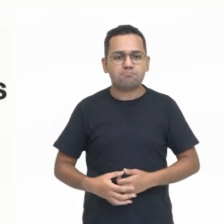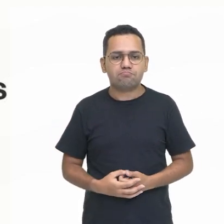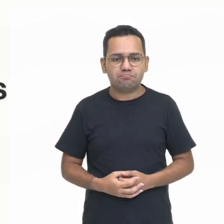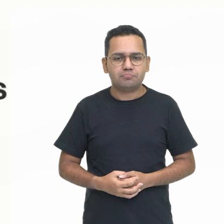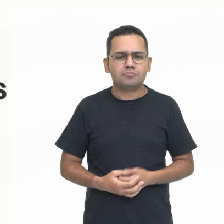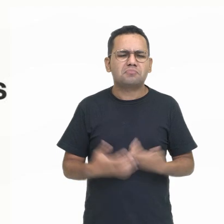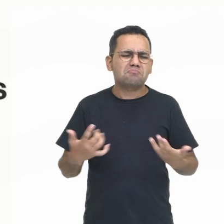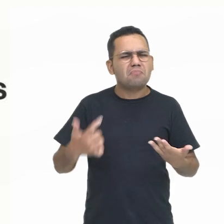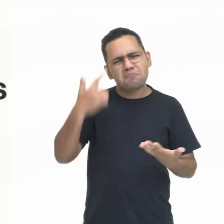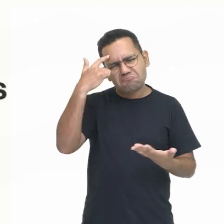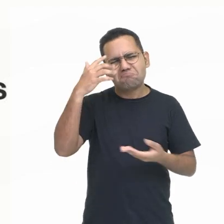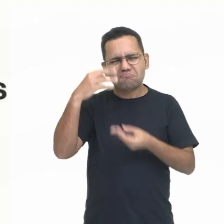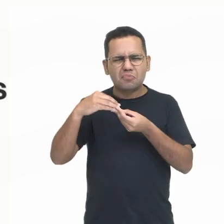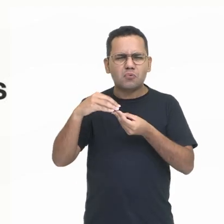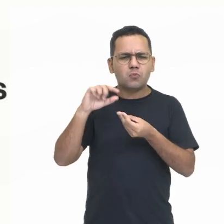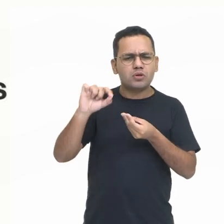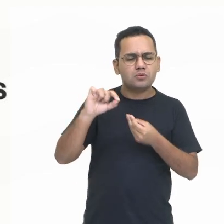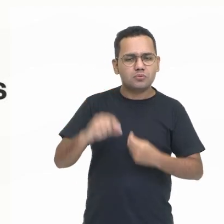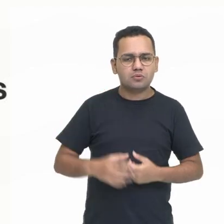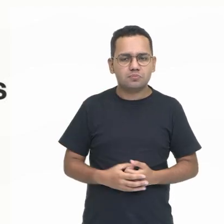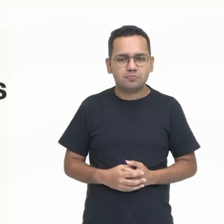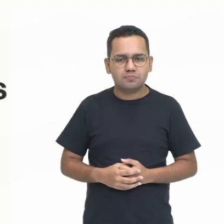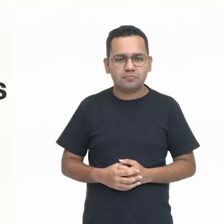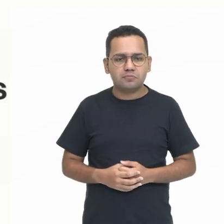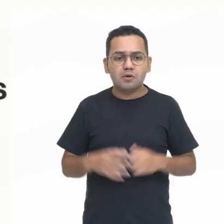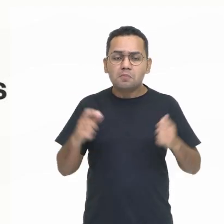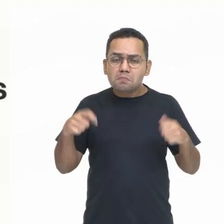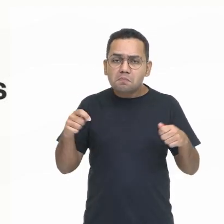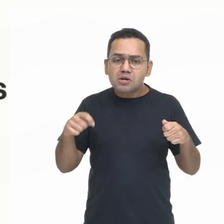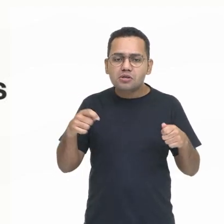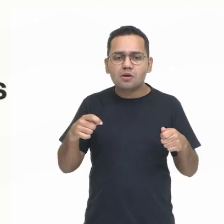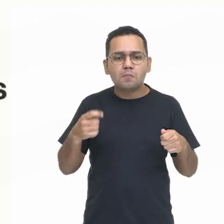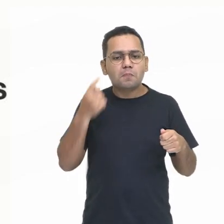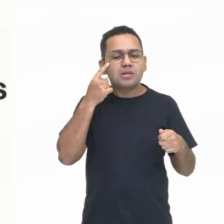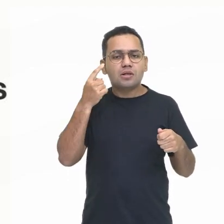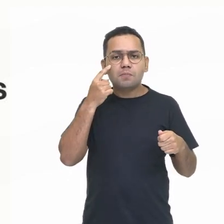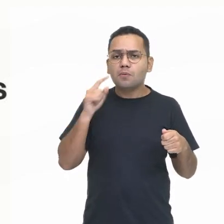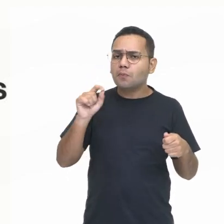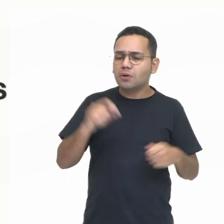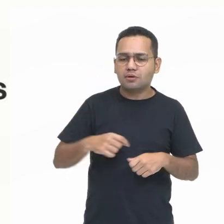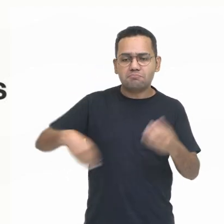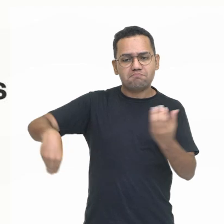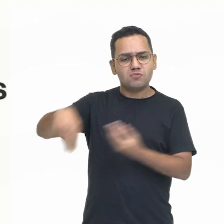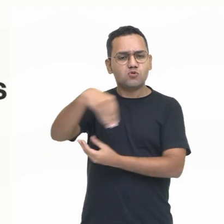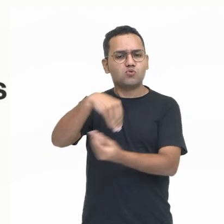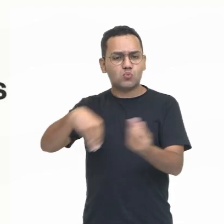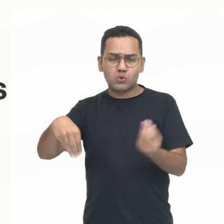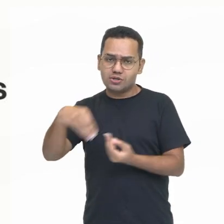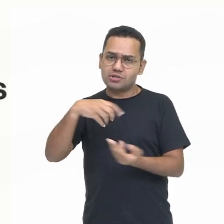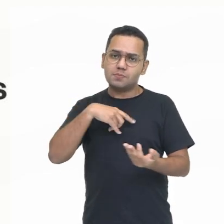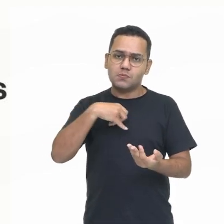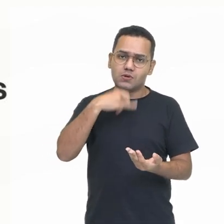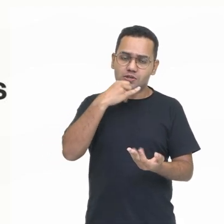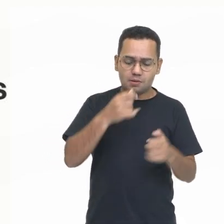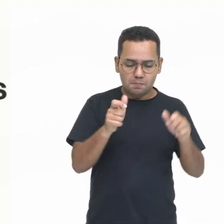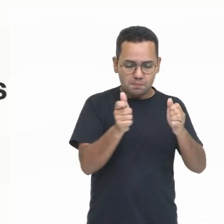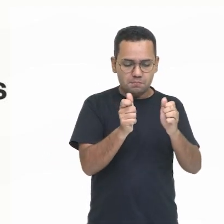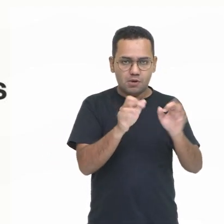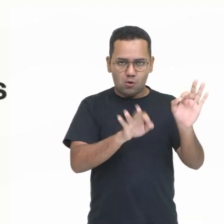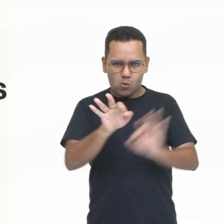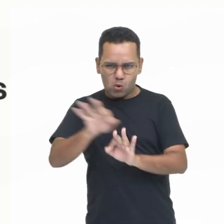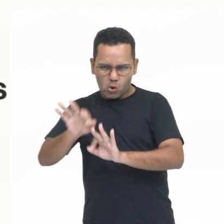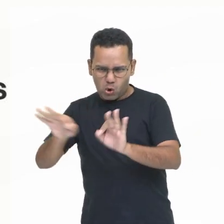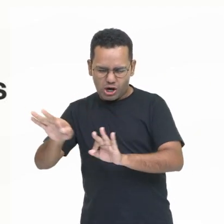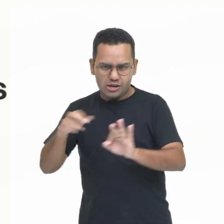Intuitivamente, nos problemas de contagem, devemos associar a permutação à noção de embaralhar, isto é,